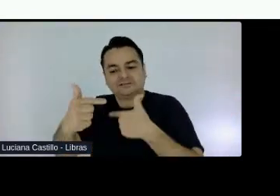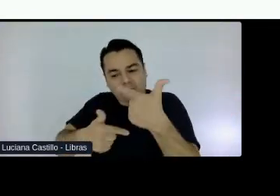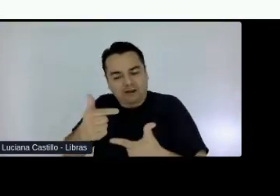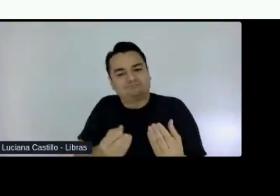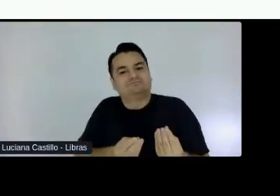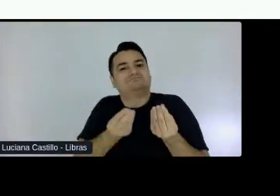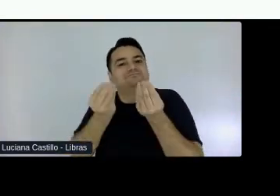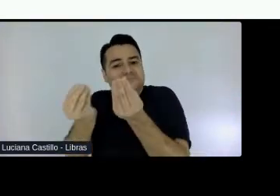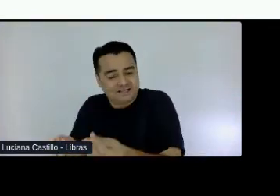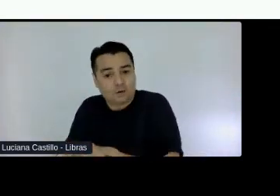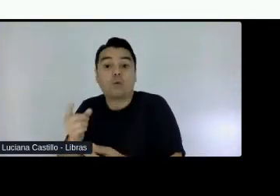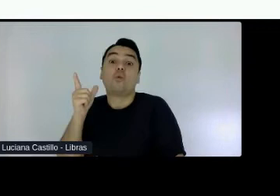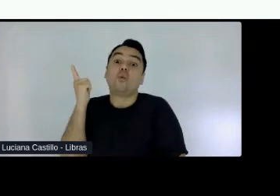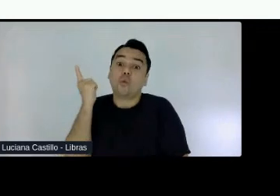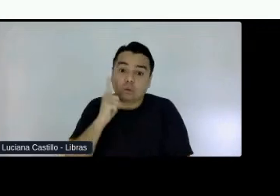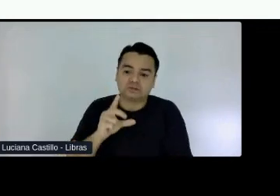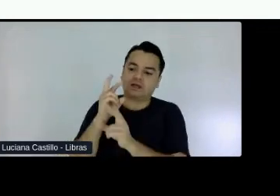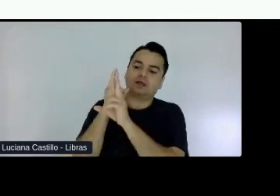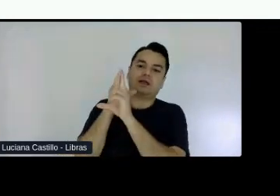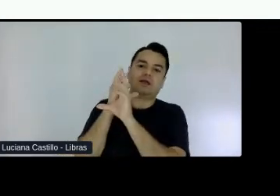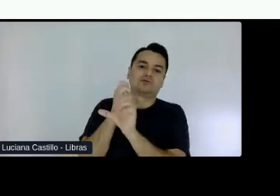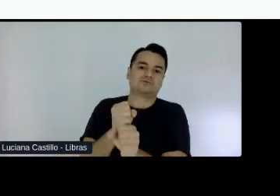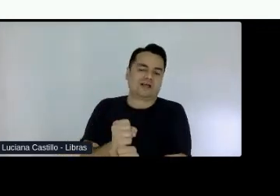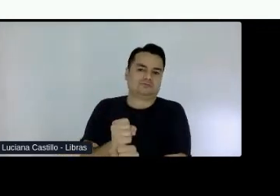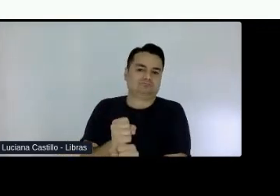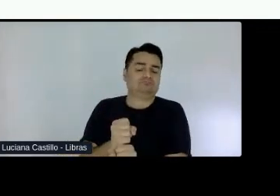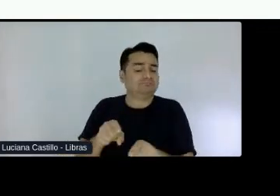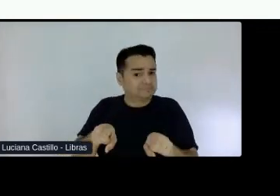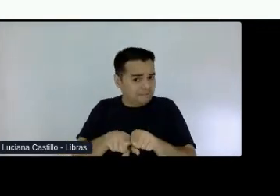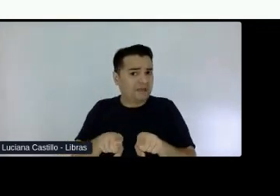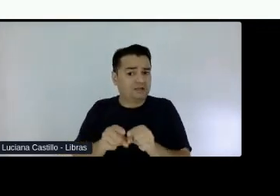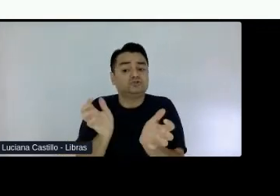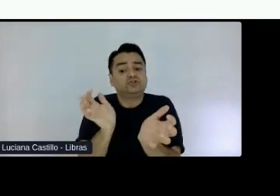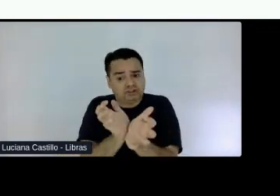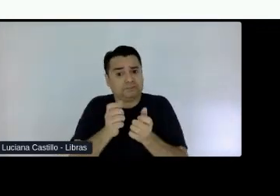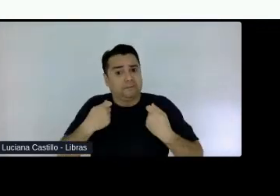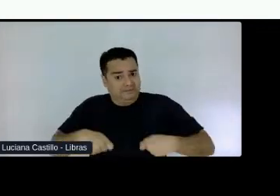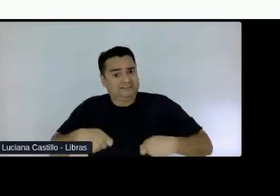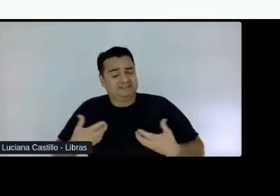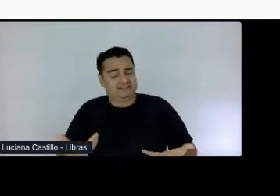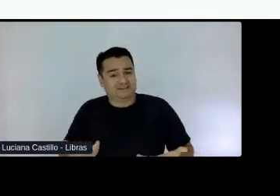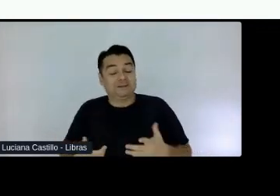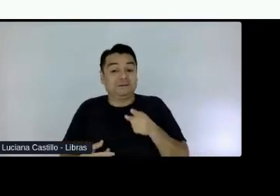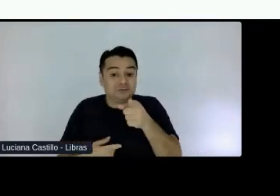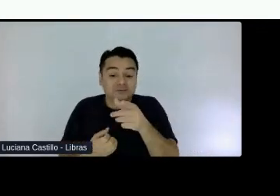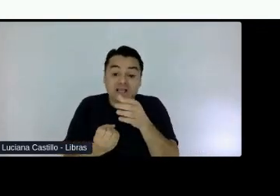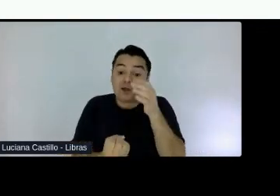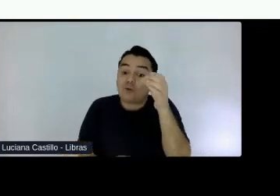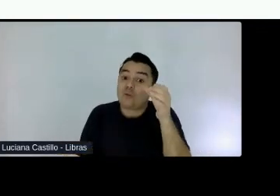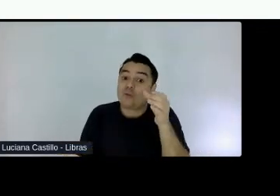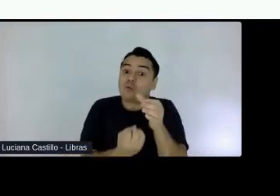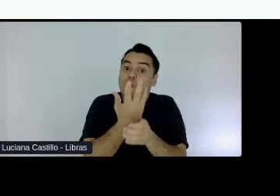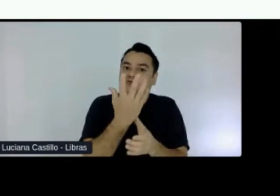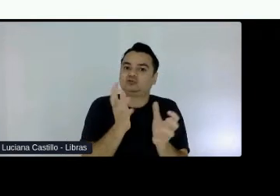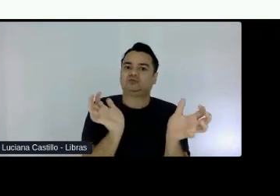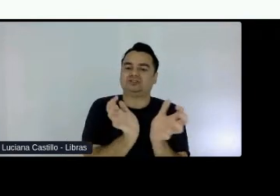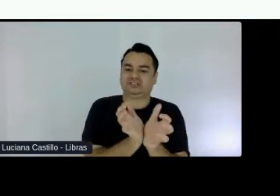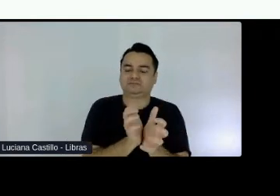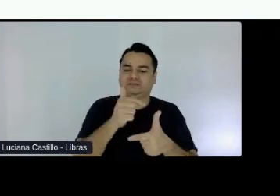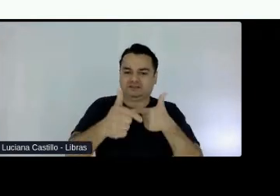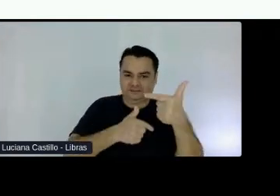trazer resultado também. Então, vocês imaginam a construção desse time, né? Que a gente vem fazendo ao